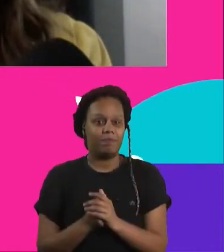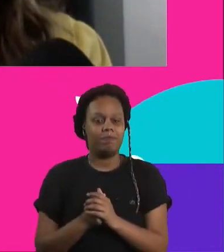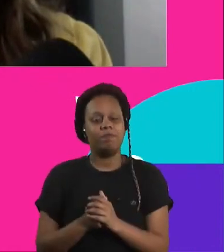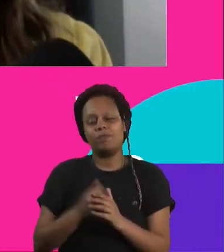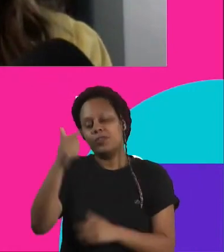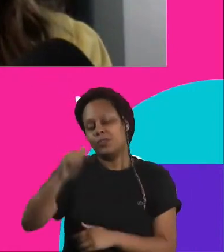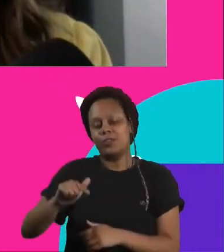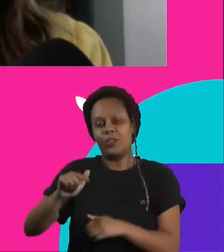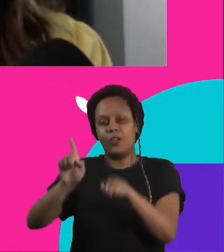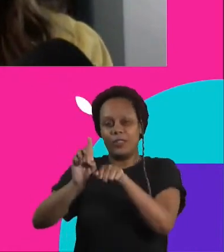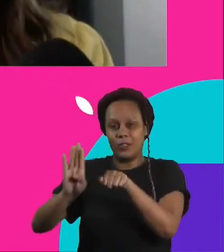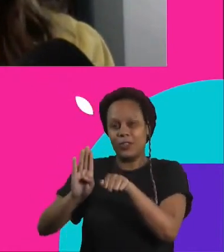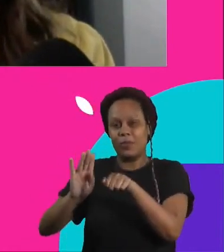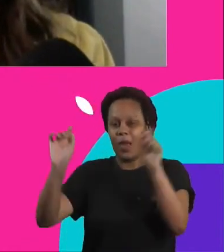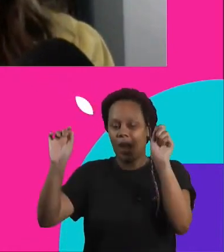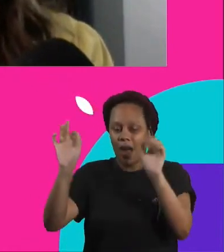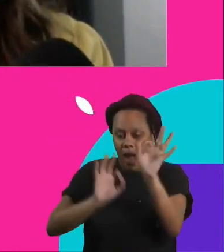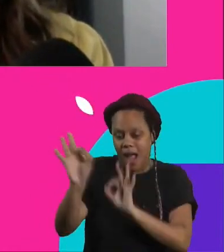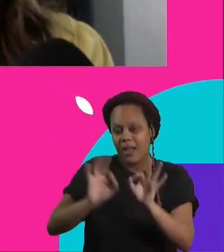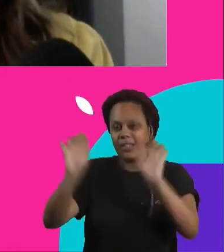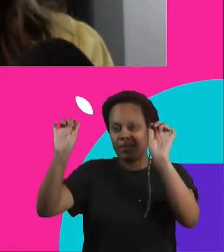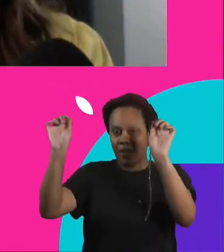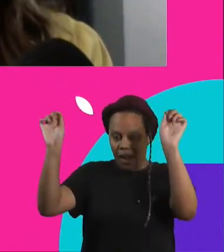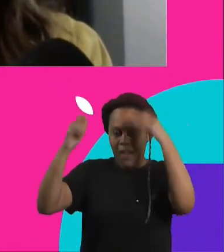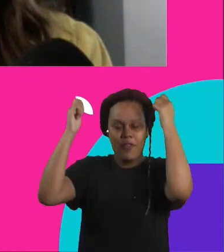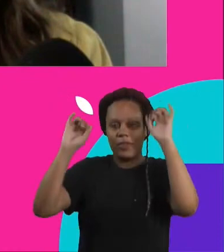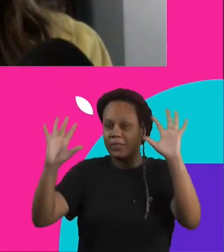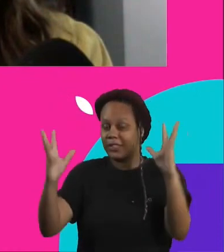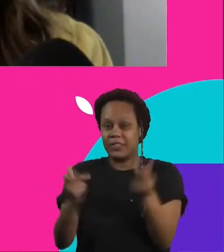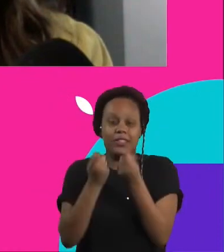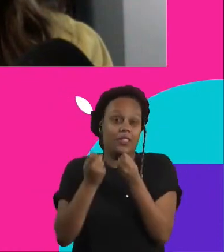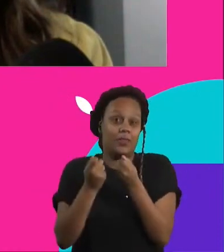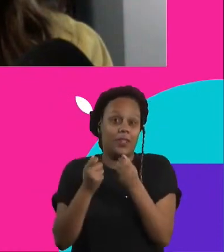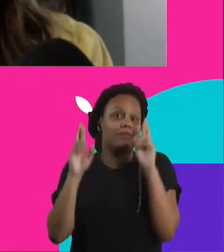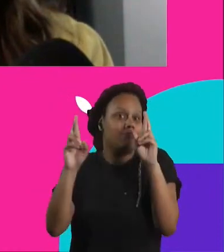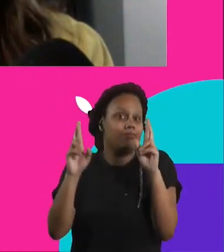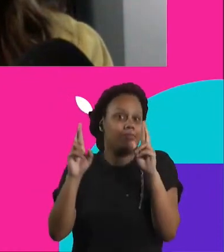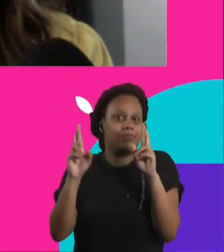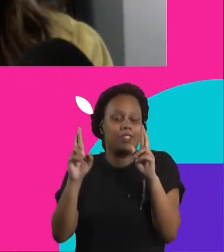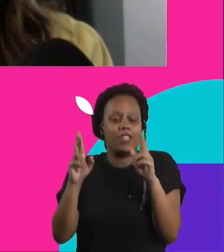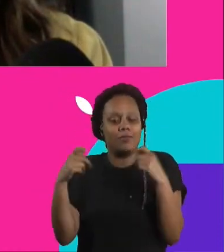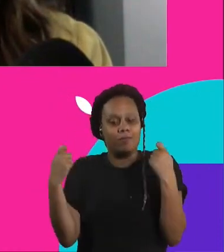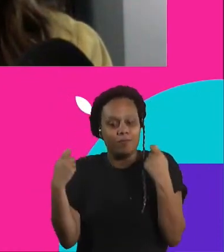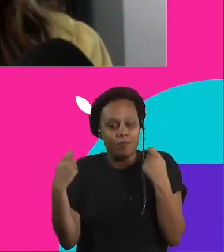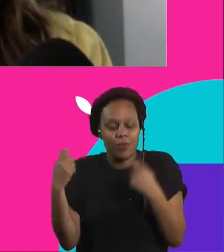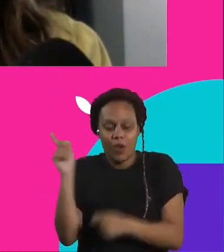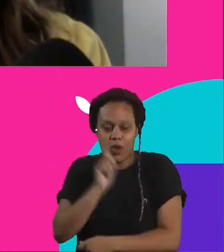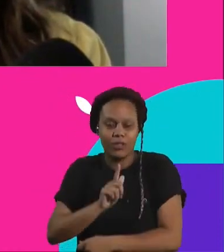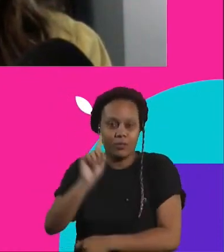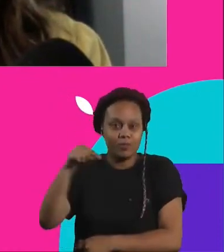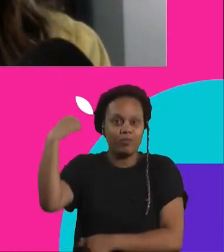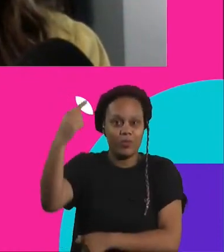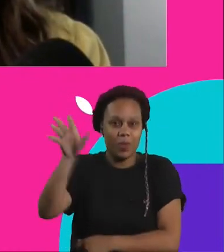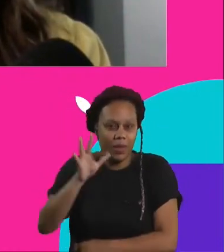pela, enfim, organização desse evento incrível, que eu espero que a próxima edição a gente esteja, enfim, em presença física, né? Em presença